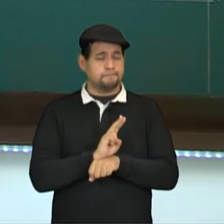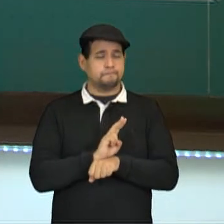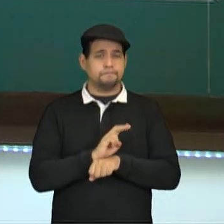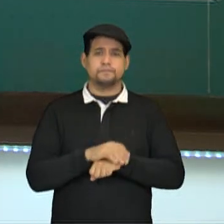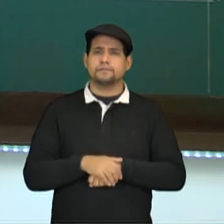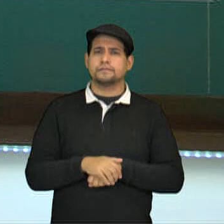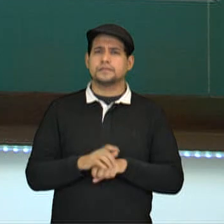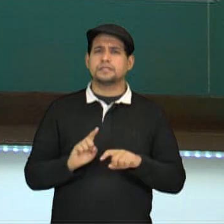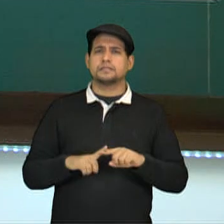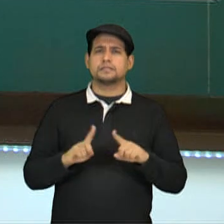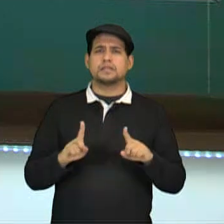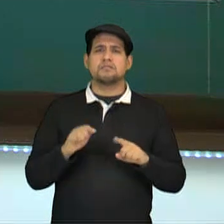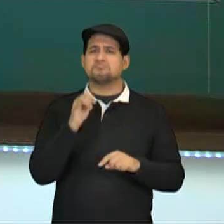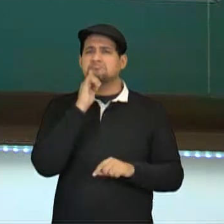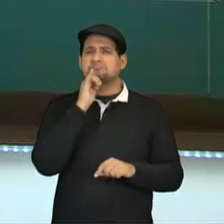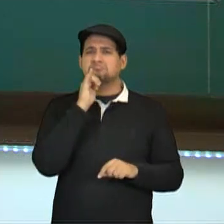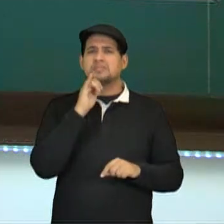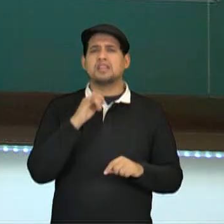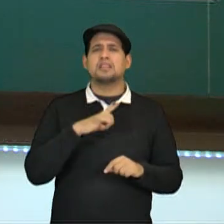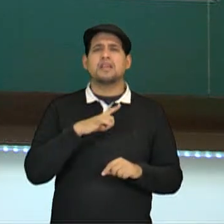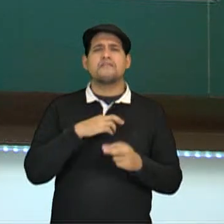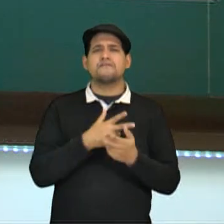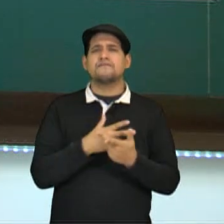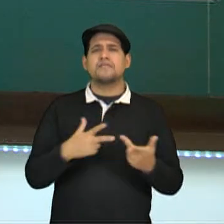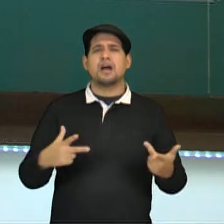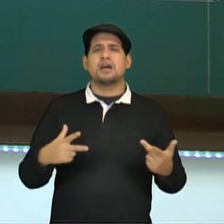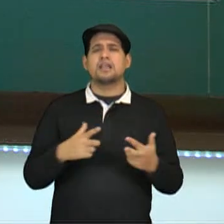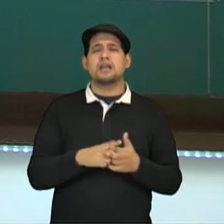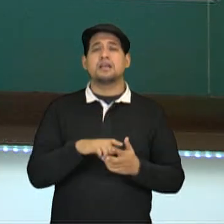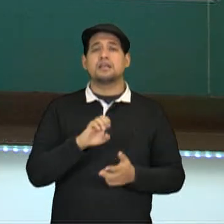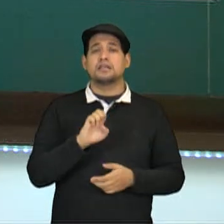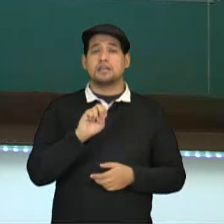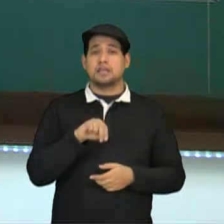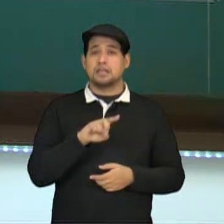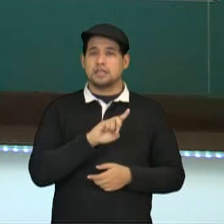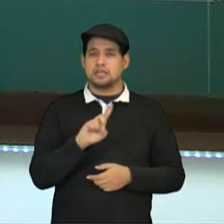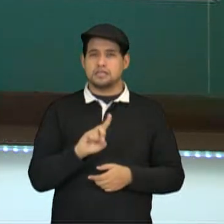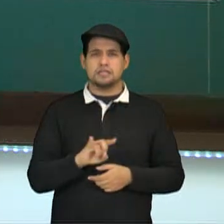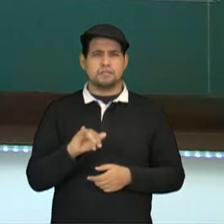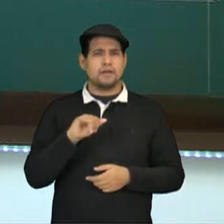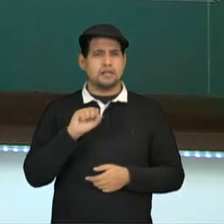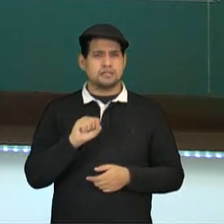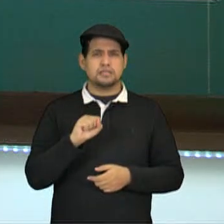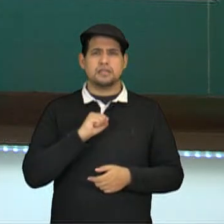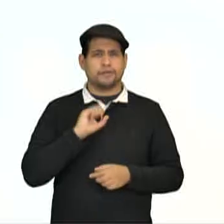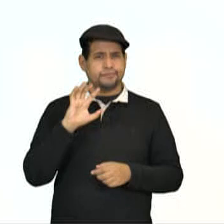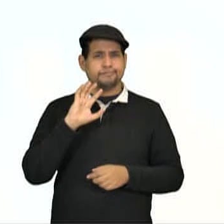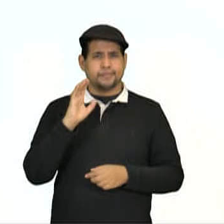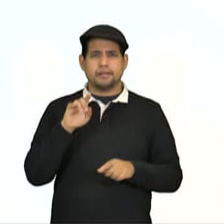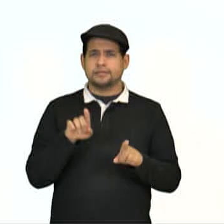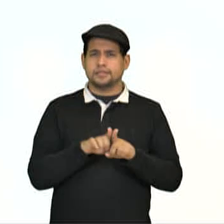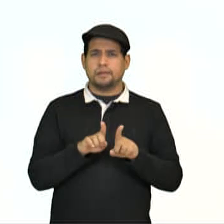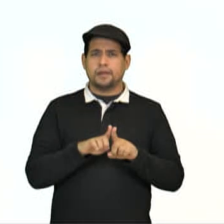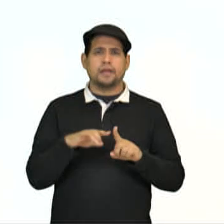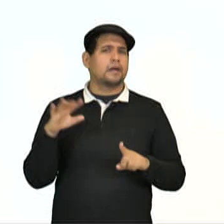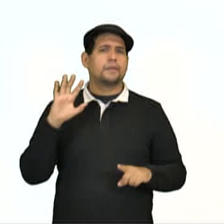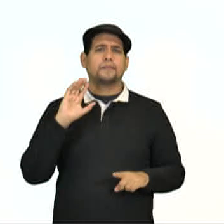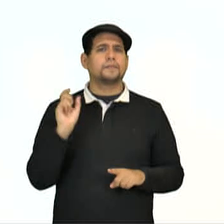cabimento. Das enzimas digestivas que tem no nosso organismo, que para eles podem ser prejudiciais. Então, eles